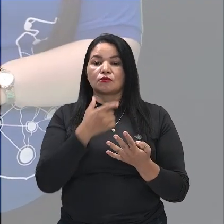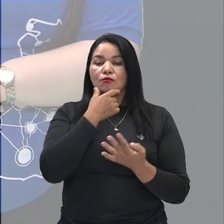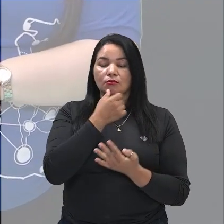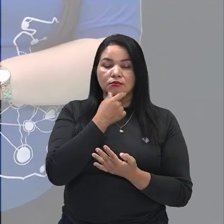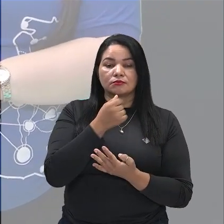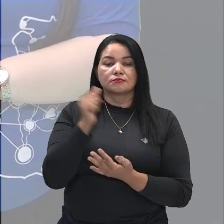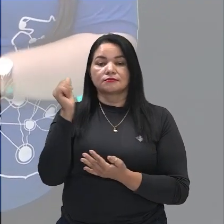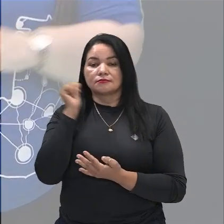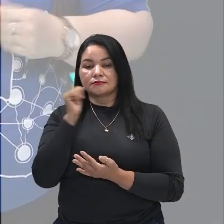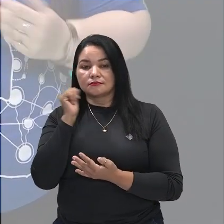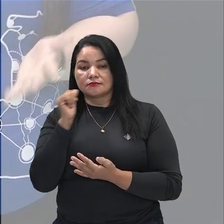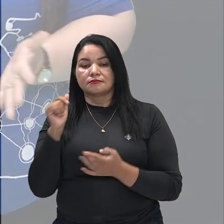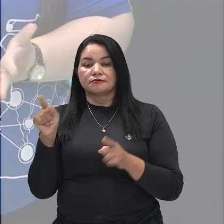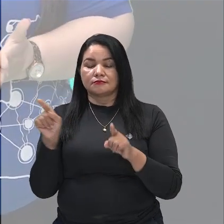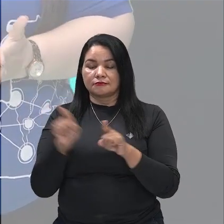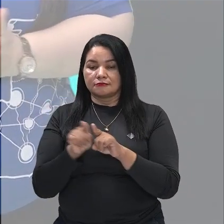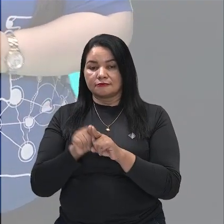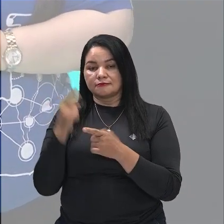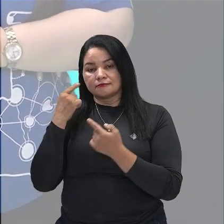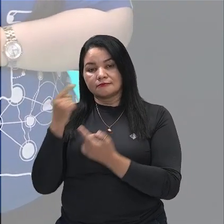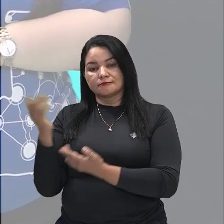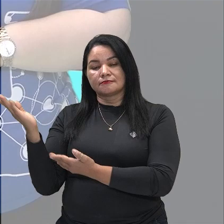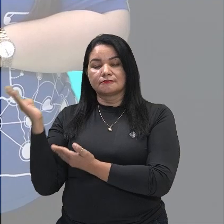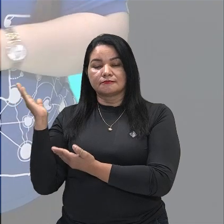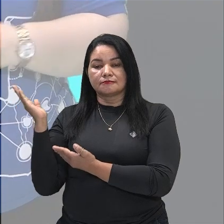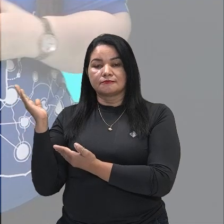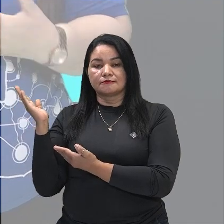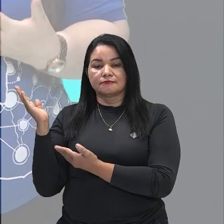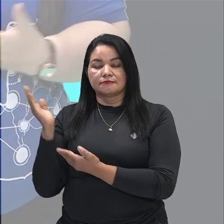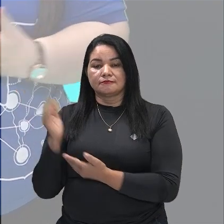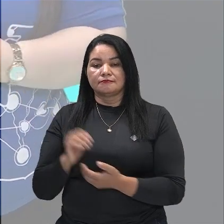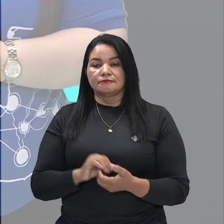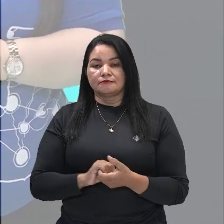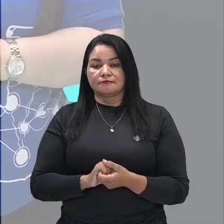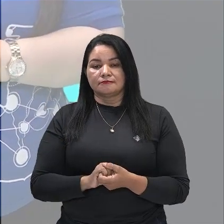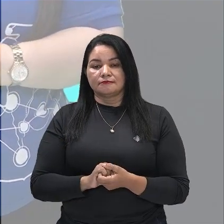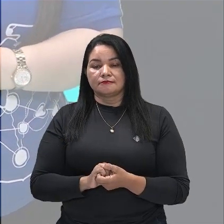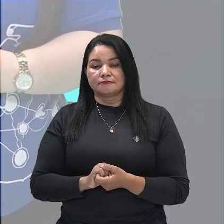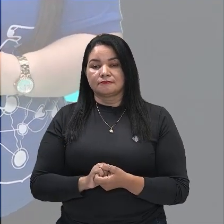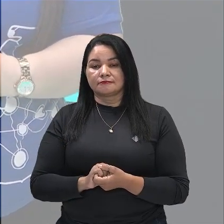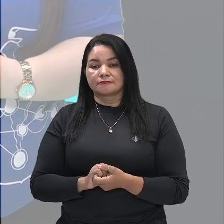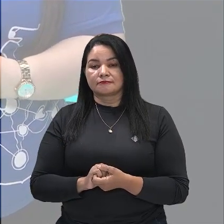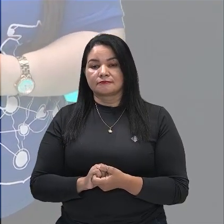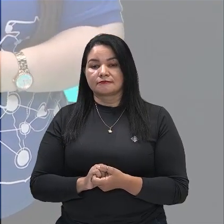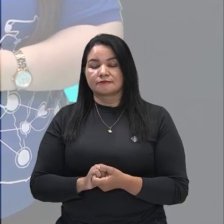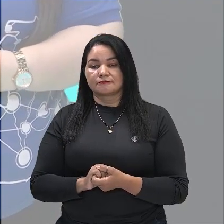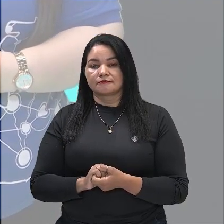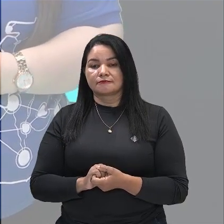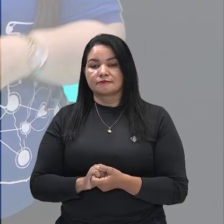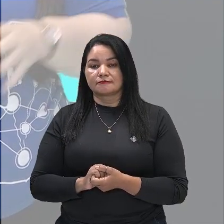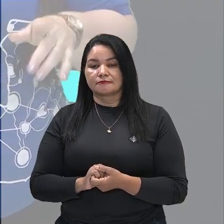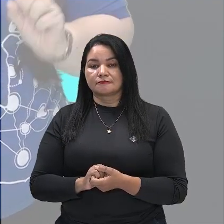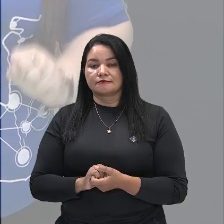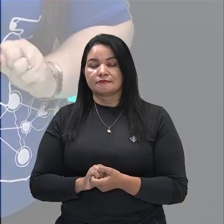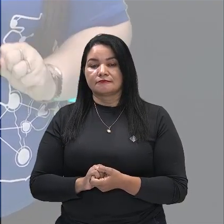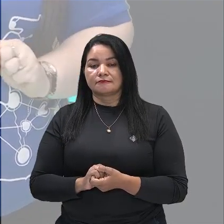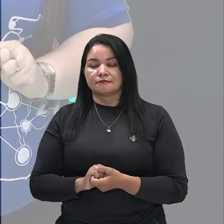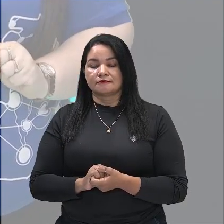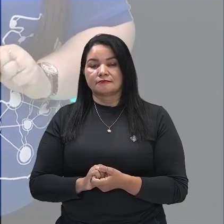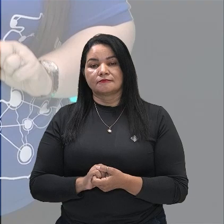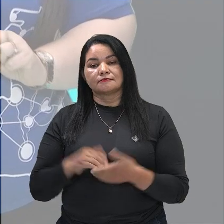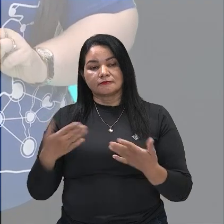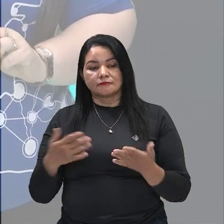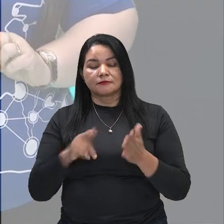Temos el cantante, la cantante, el atleta, la atleta, el policia e la policia. Então, aqui,